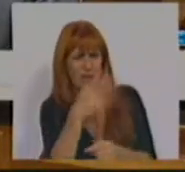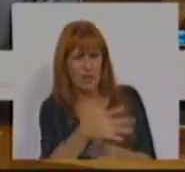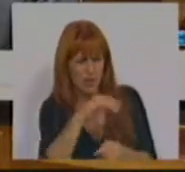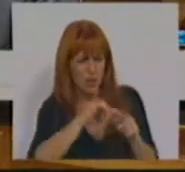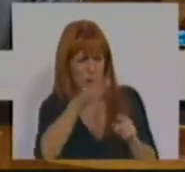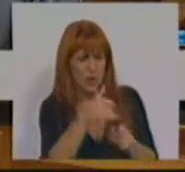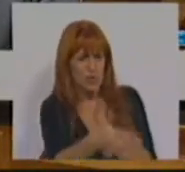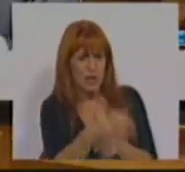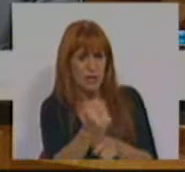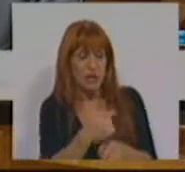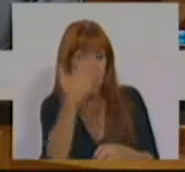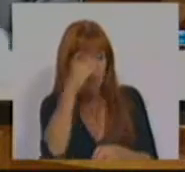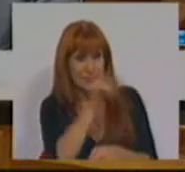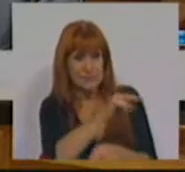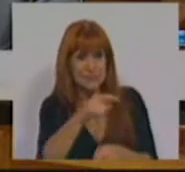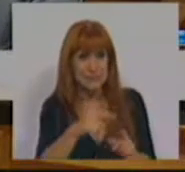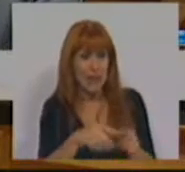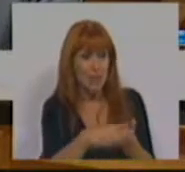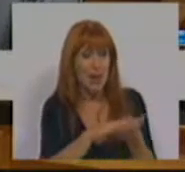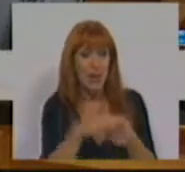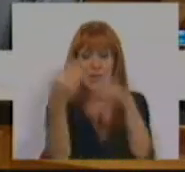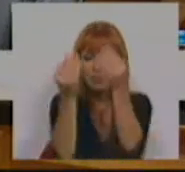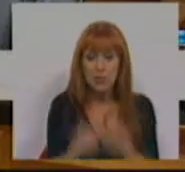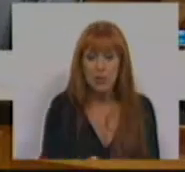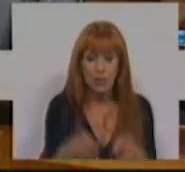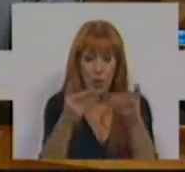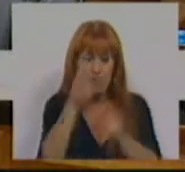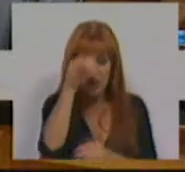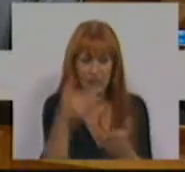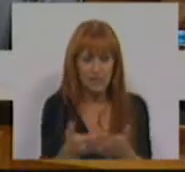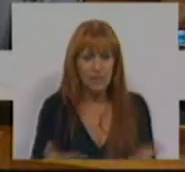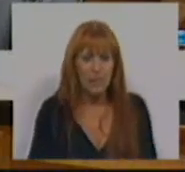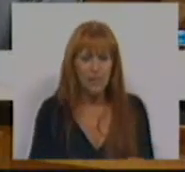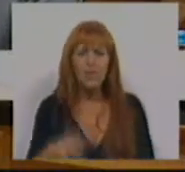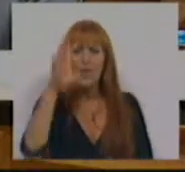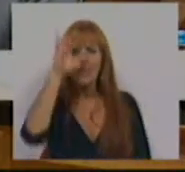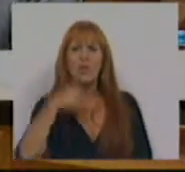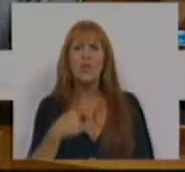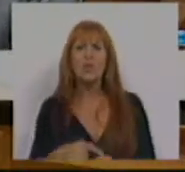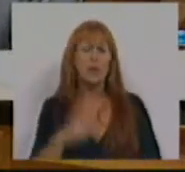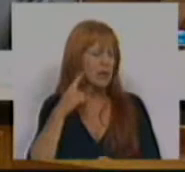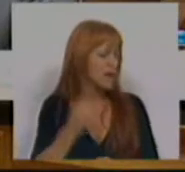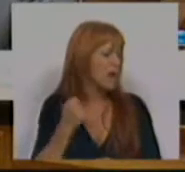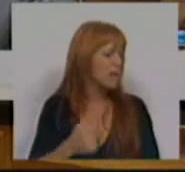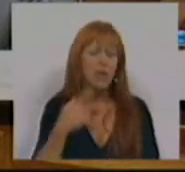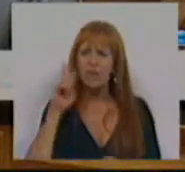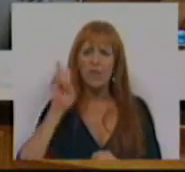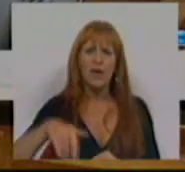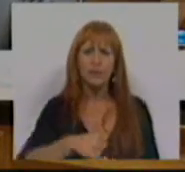para 2015. Previsões essas são a base da elaboração do Orçamento de Estado. E o Governo teme em não encarar a realidade.